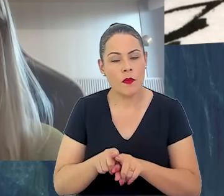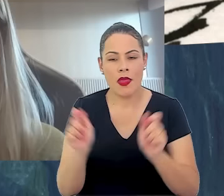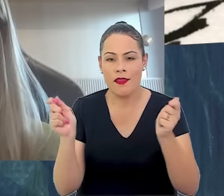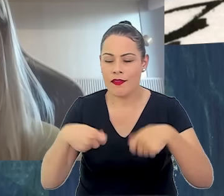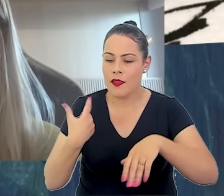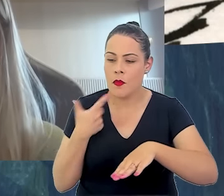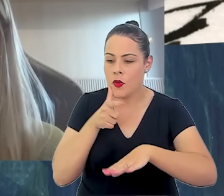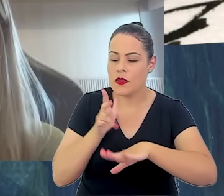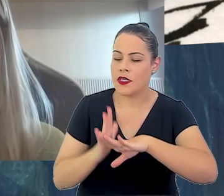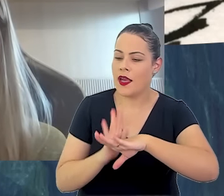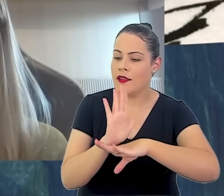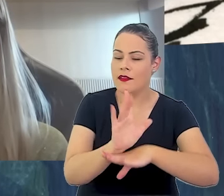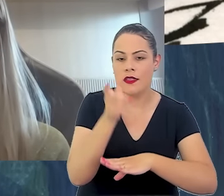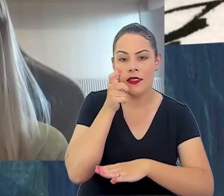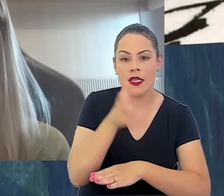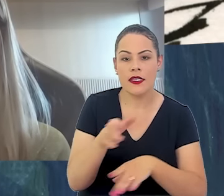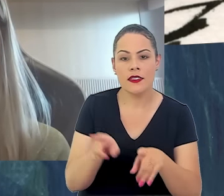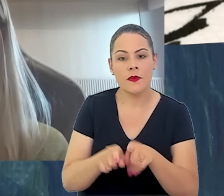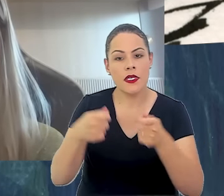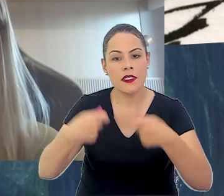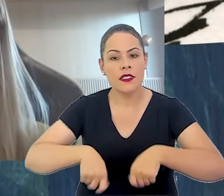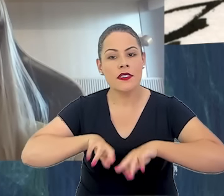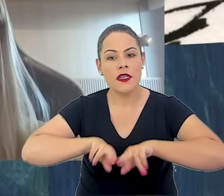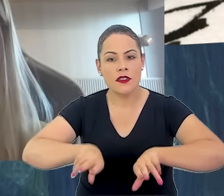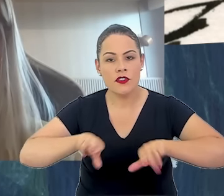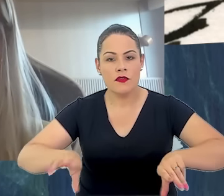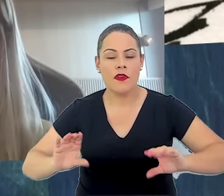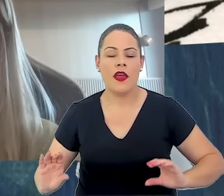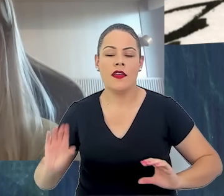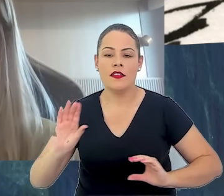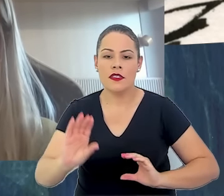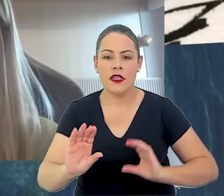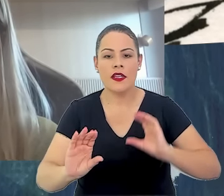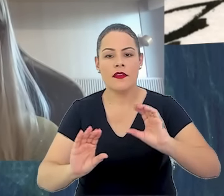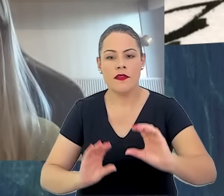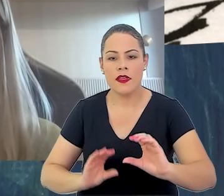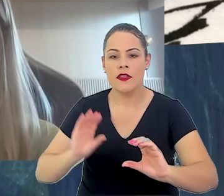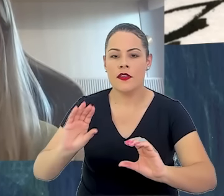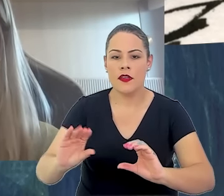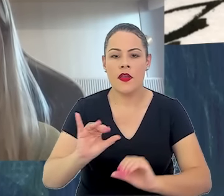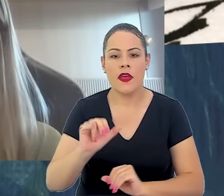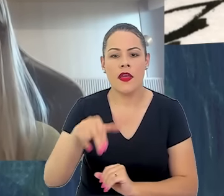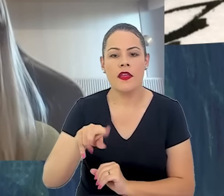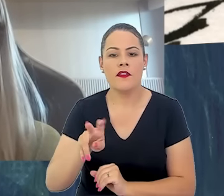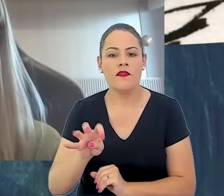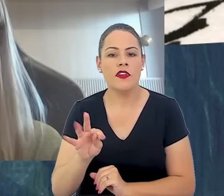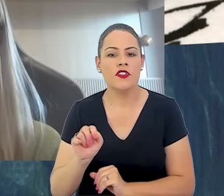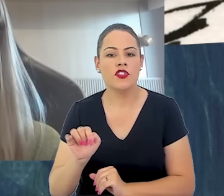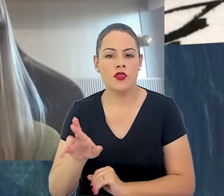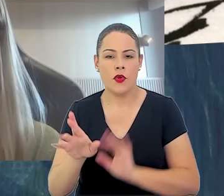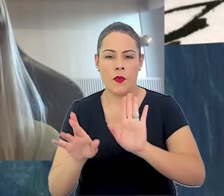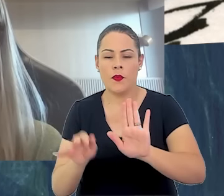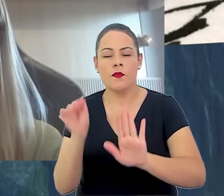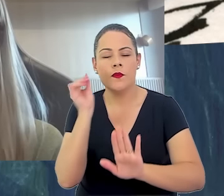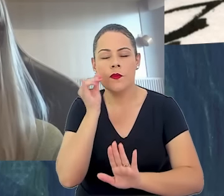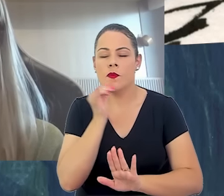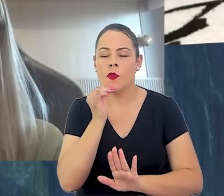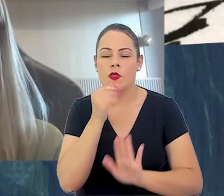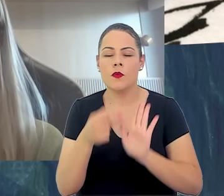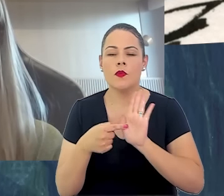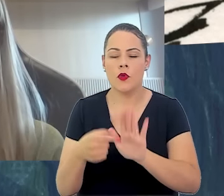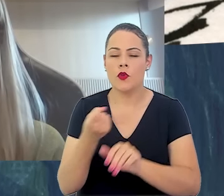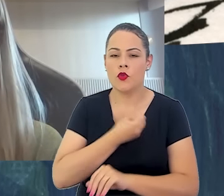se prestem aos interesses e às necessidades de diversos investidores. Eu vou lhe dar um número que ilustra